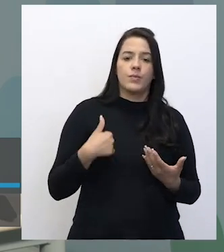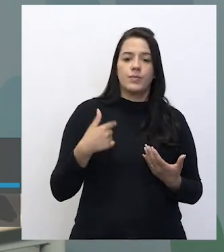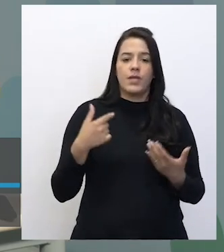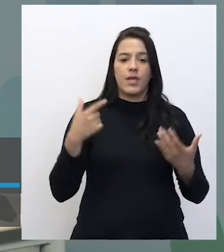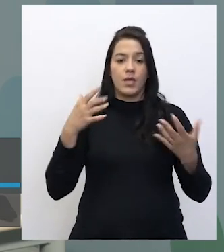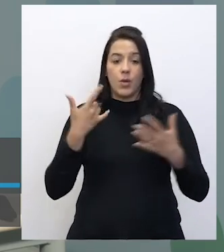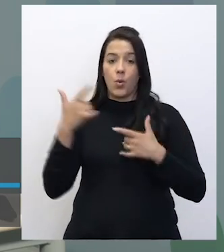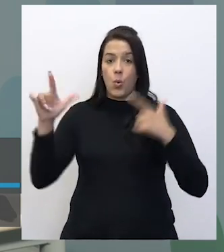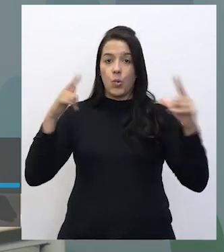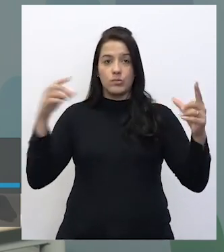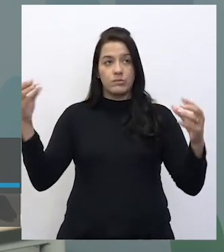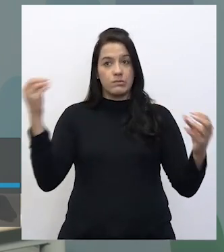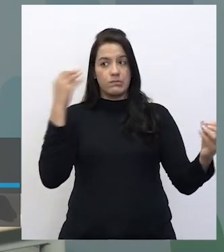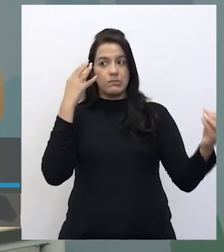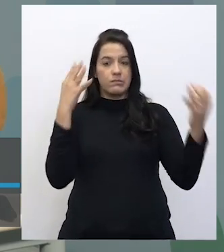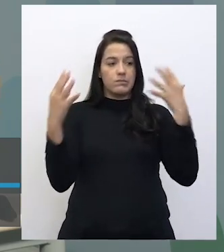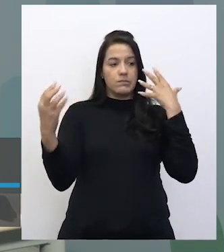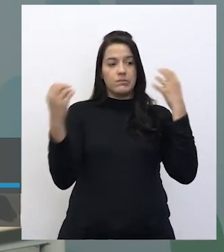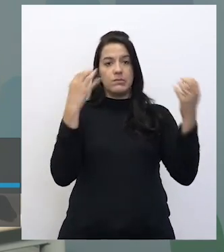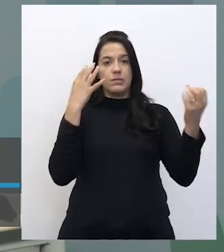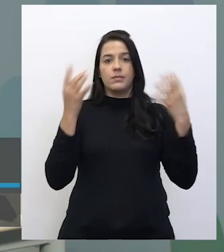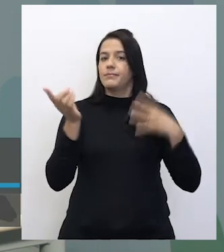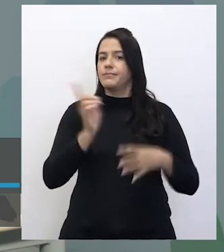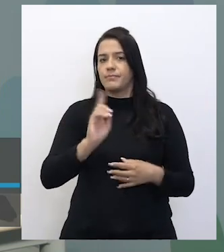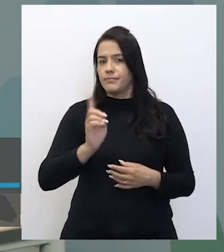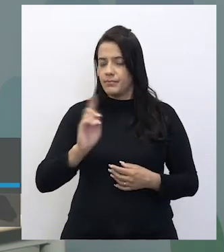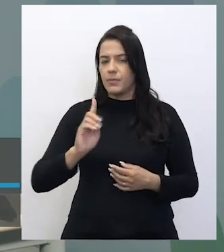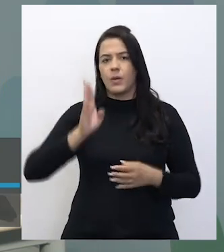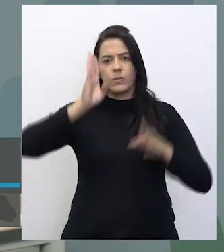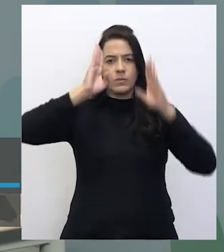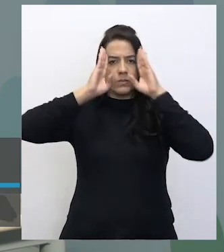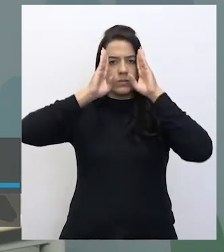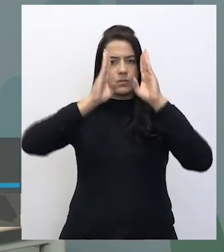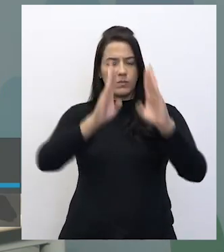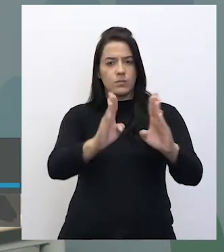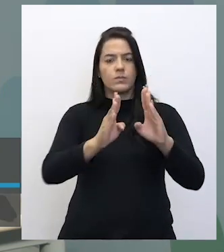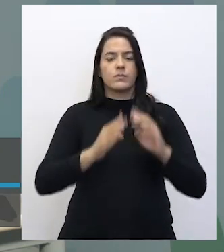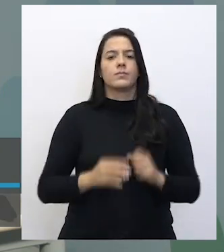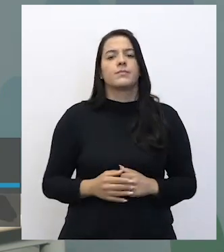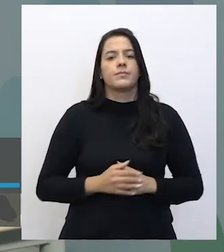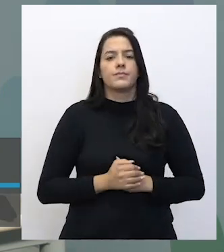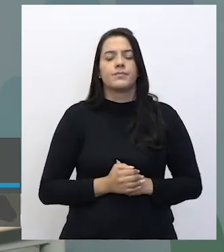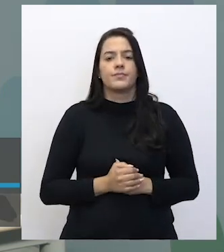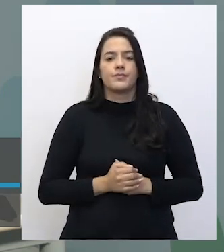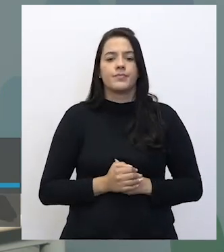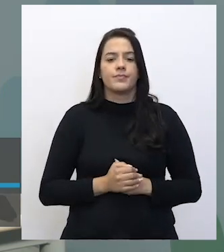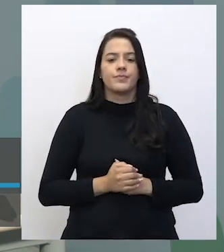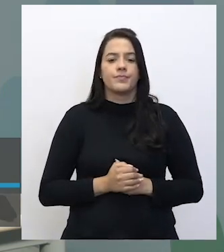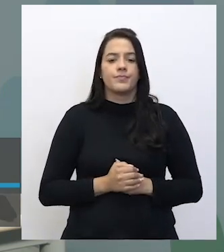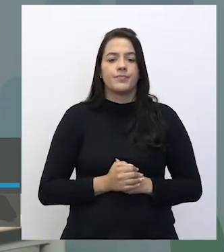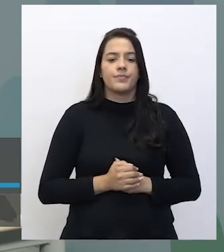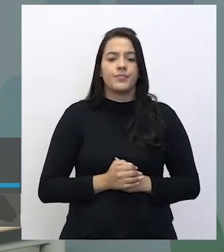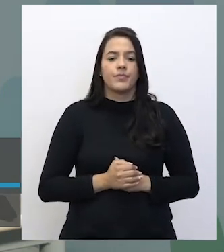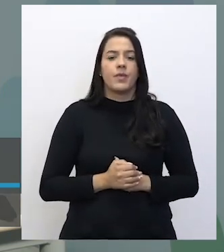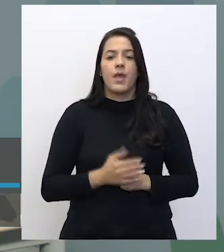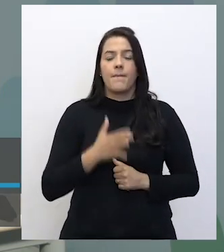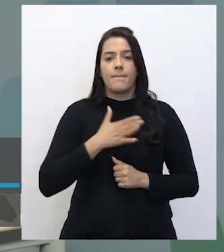deixar conduzir por pensamento alheio, né? De outrem, enfim, que não passe pelo crivo do